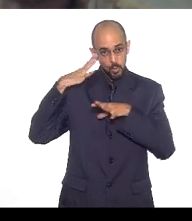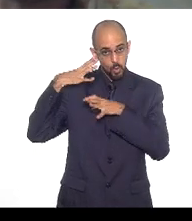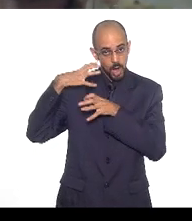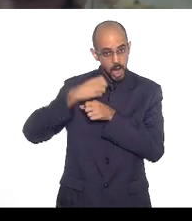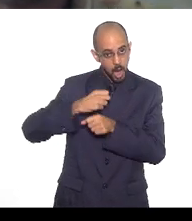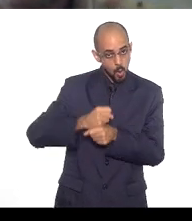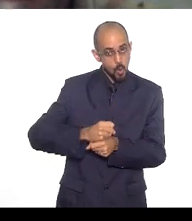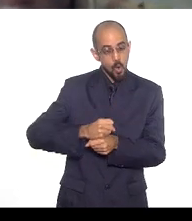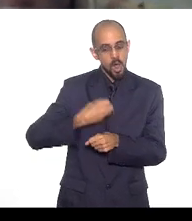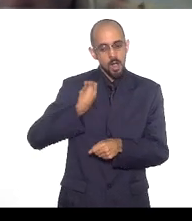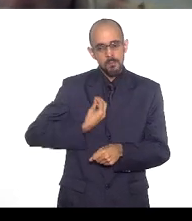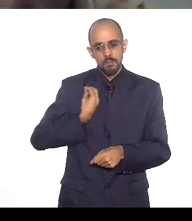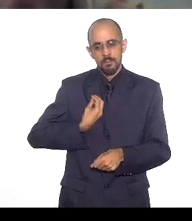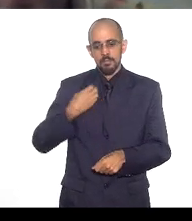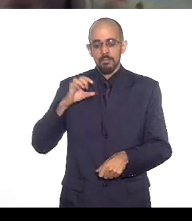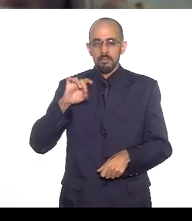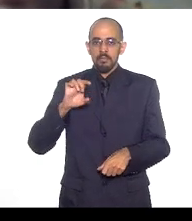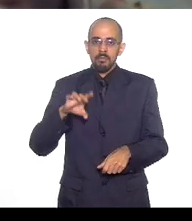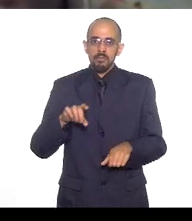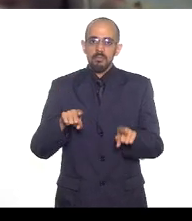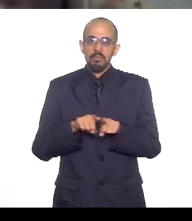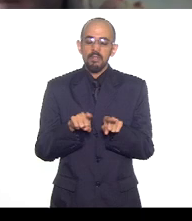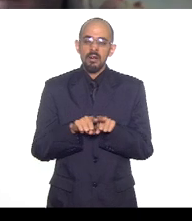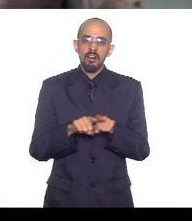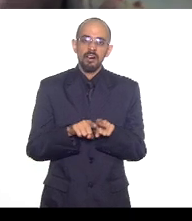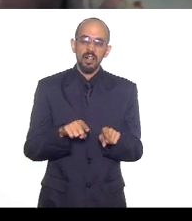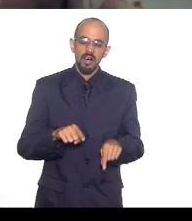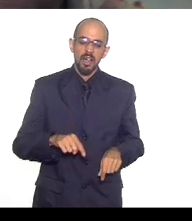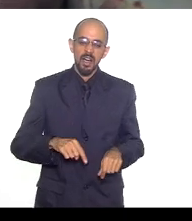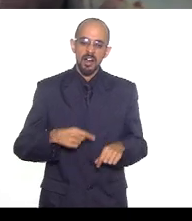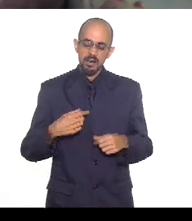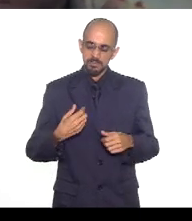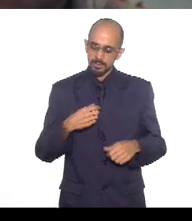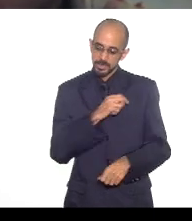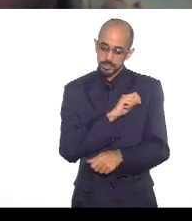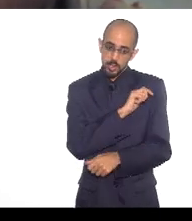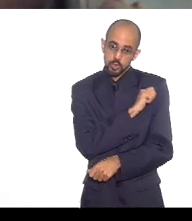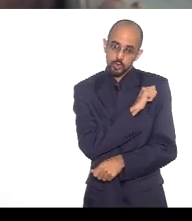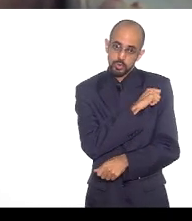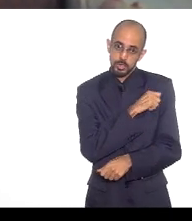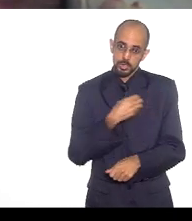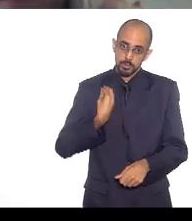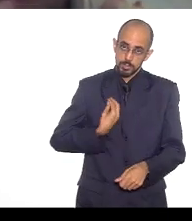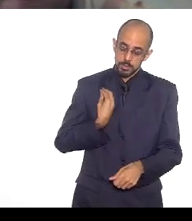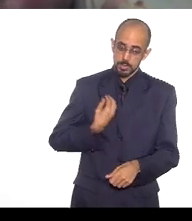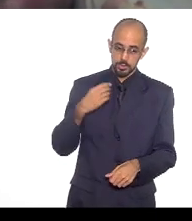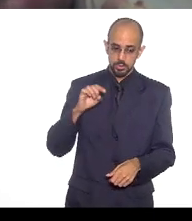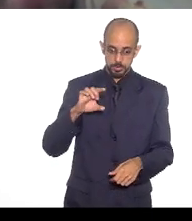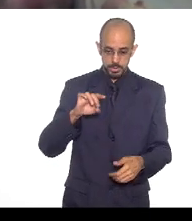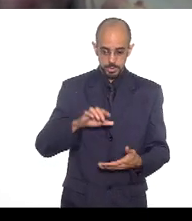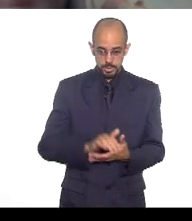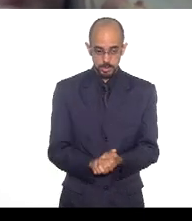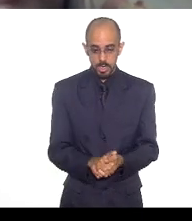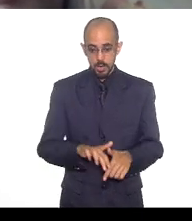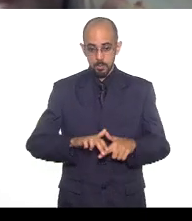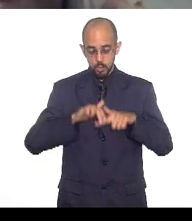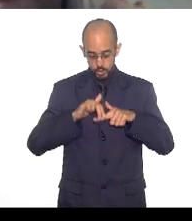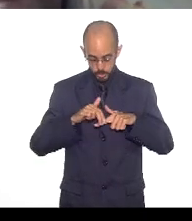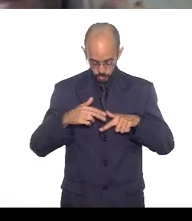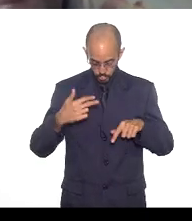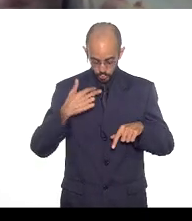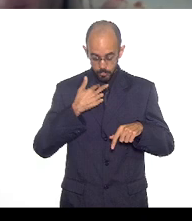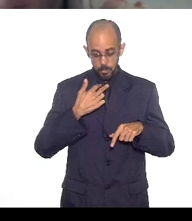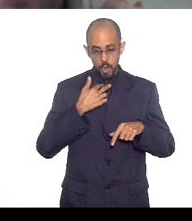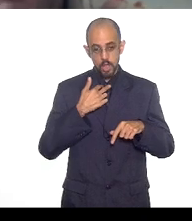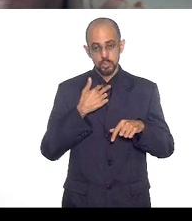participação especial e para as auditorias das participações especiais. Então, isso eu não poderia deixar de registrar